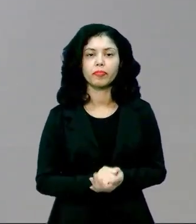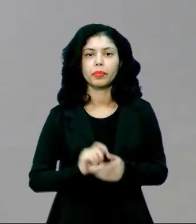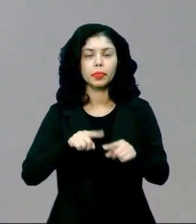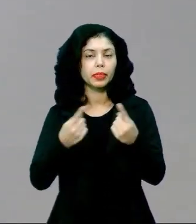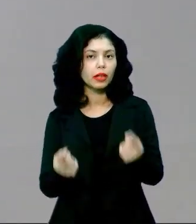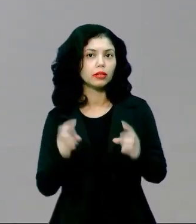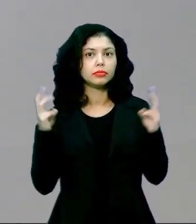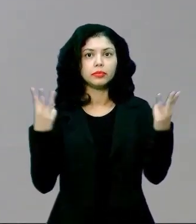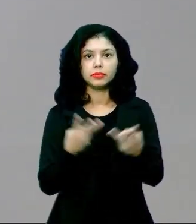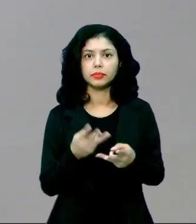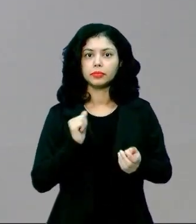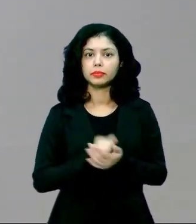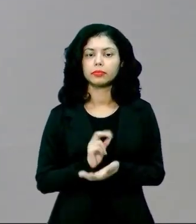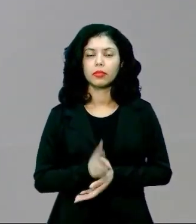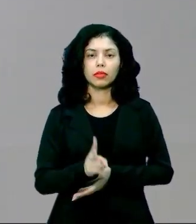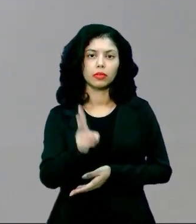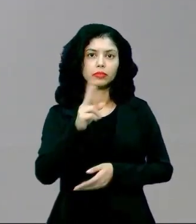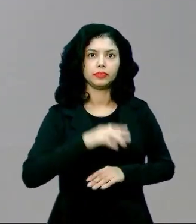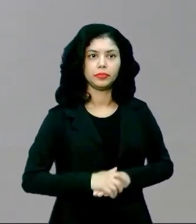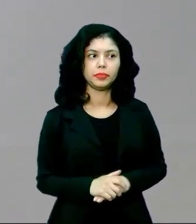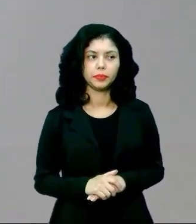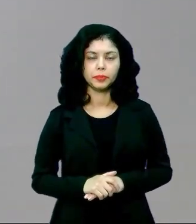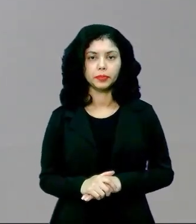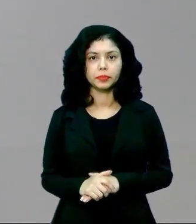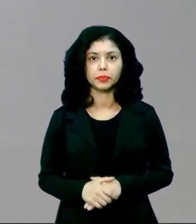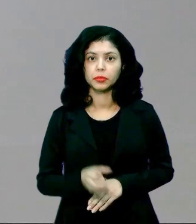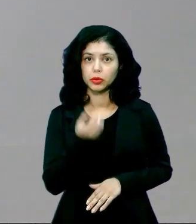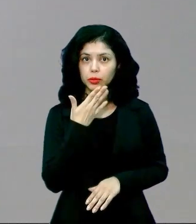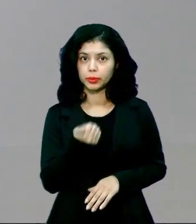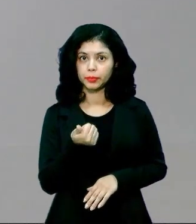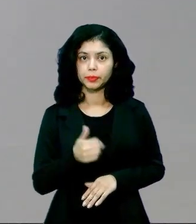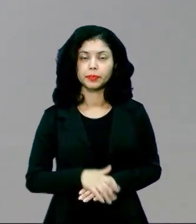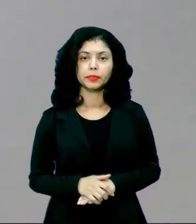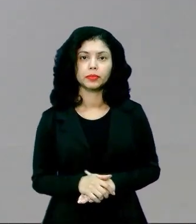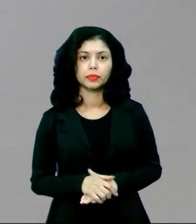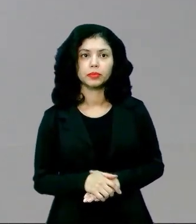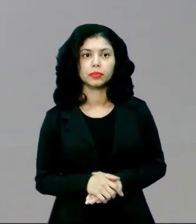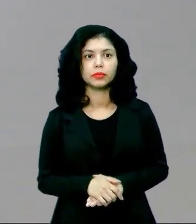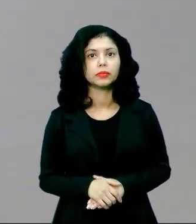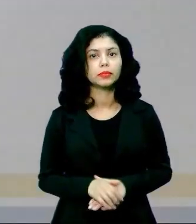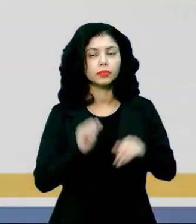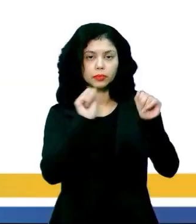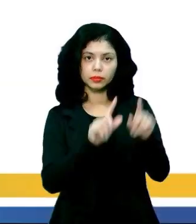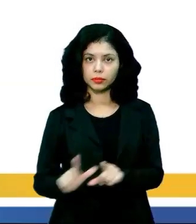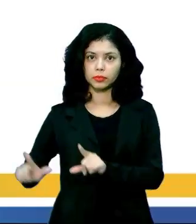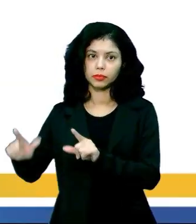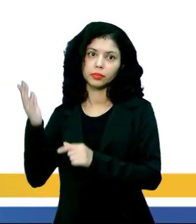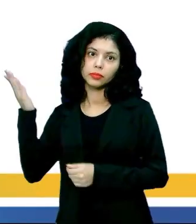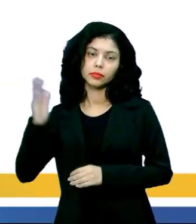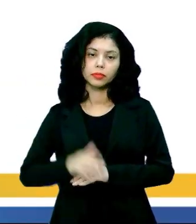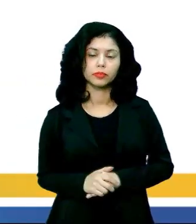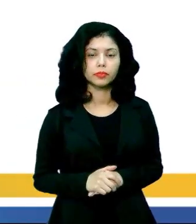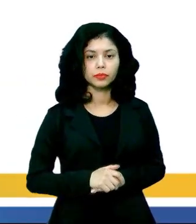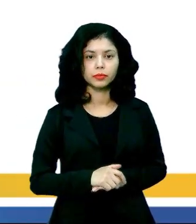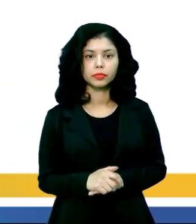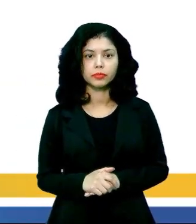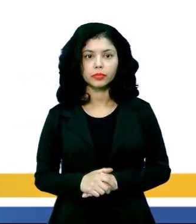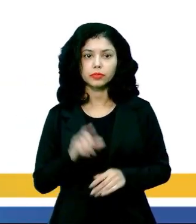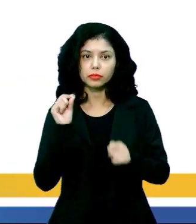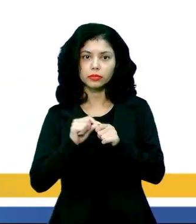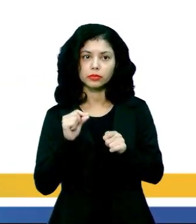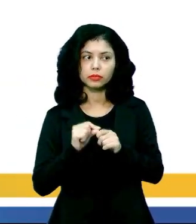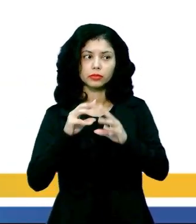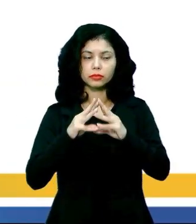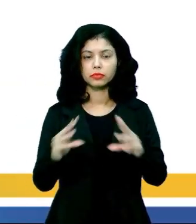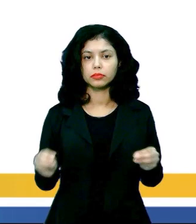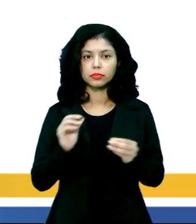porém, a massa do soluto ela permanece constante. Tudo bem, pessoal? Então acompanha comigo aí na tela, olha só. Para fazer